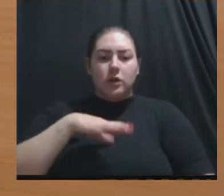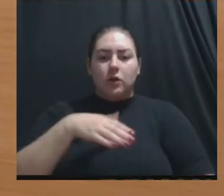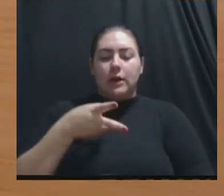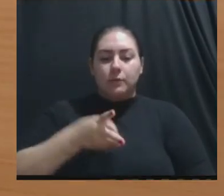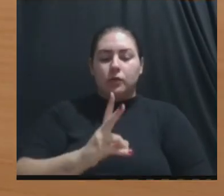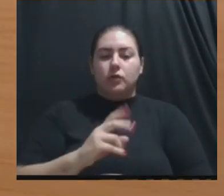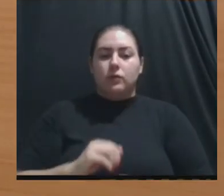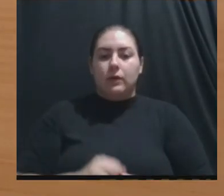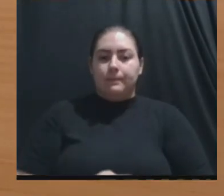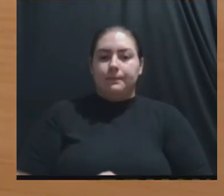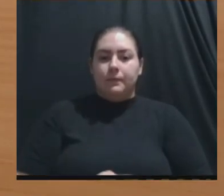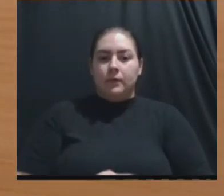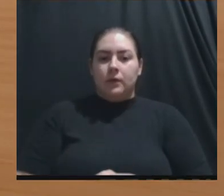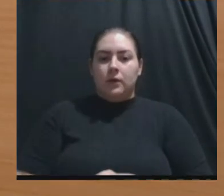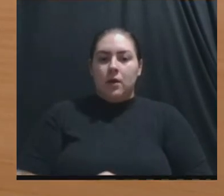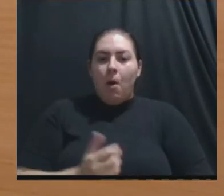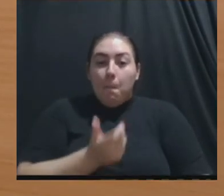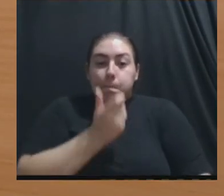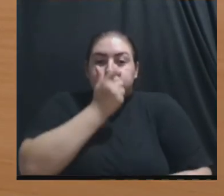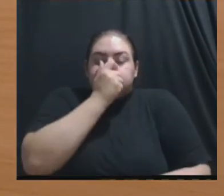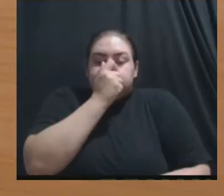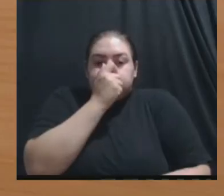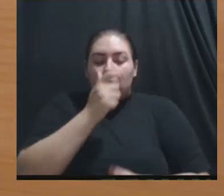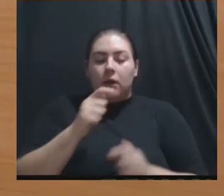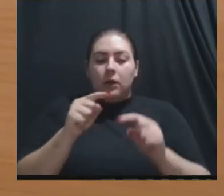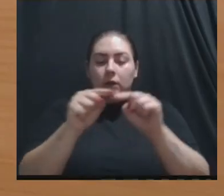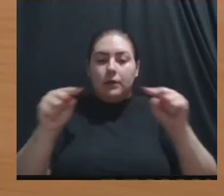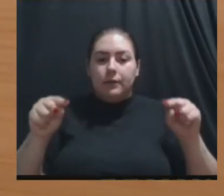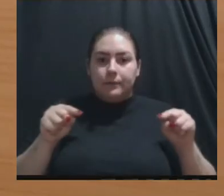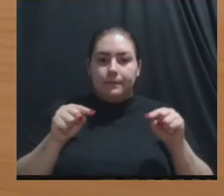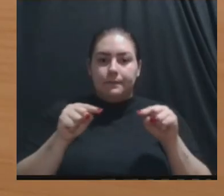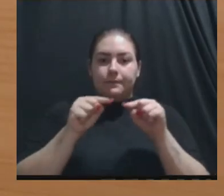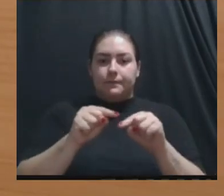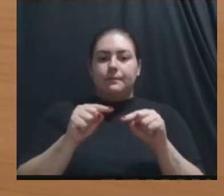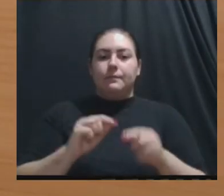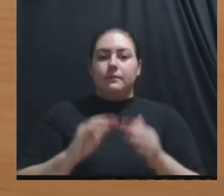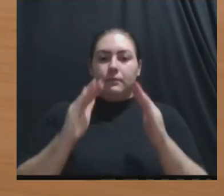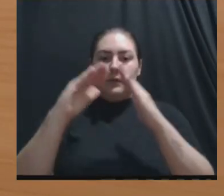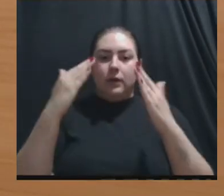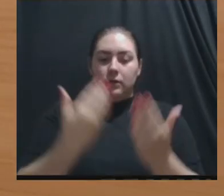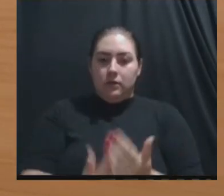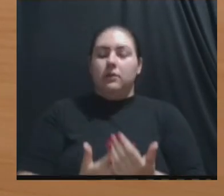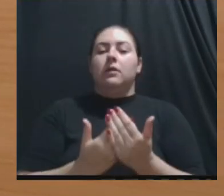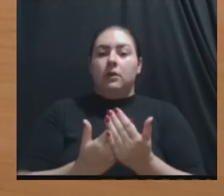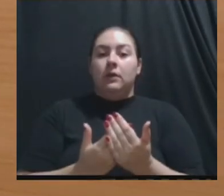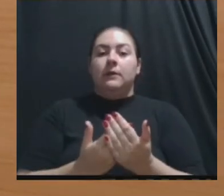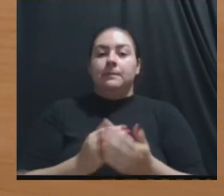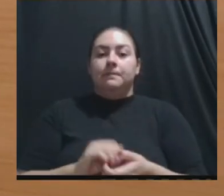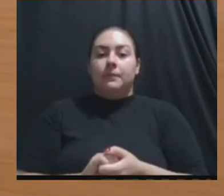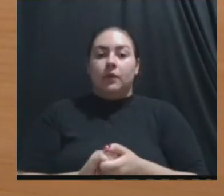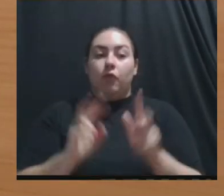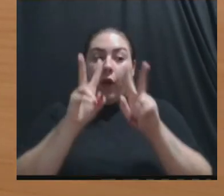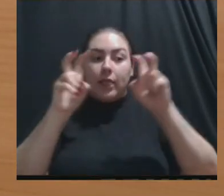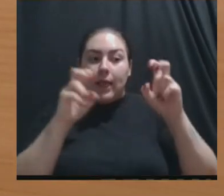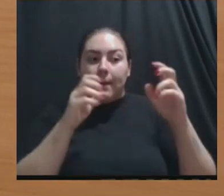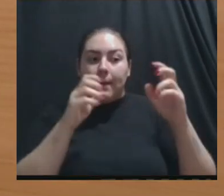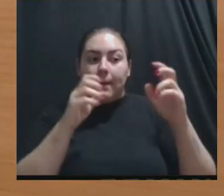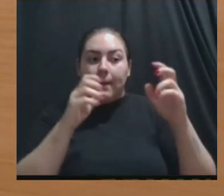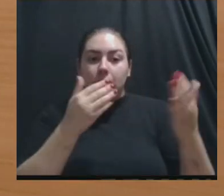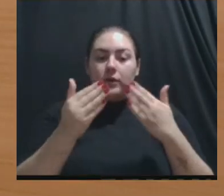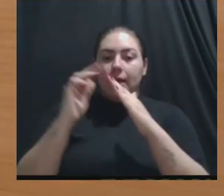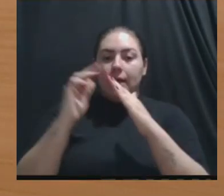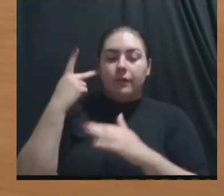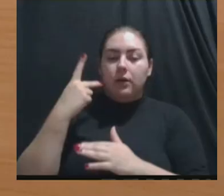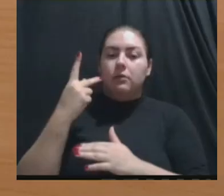nas salas de aula foi tema de uma reunião da Comissão da Criança e do Adolescente da Câmara Municipal.